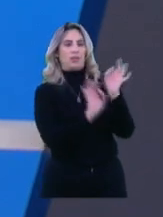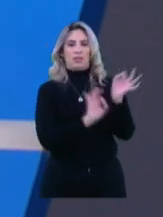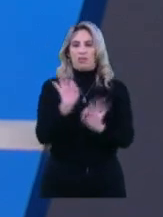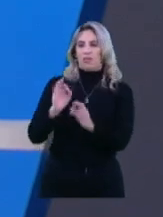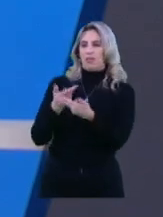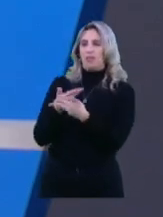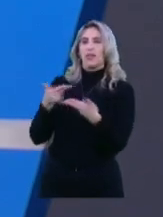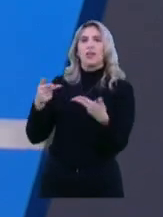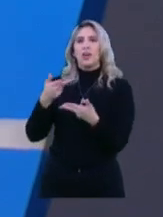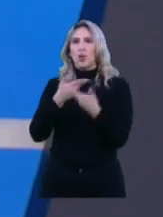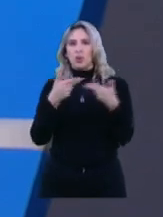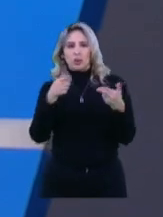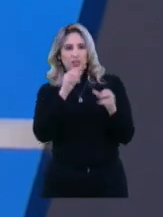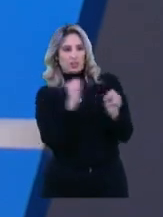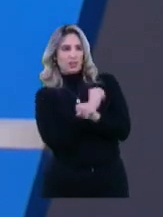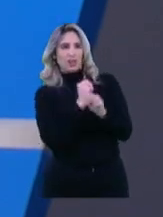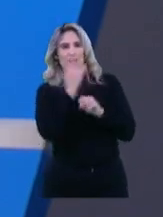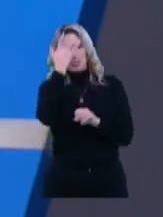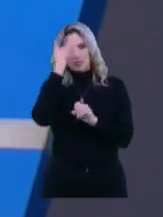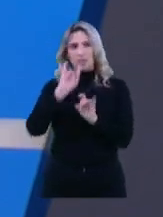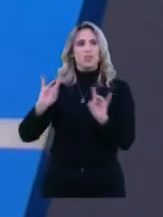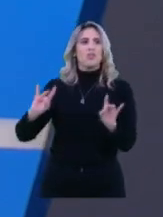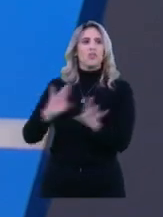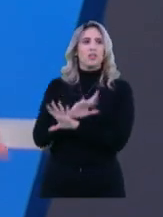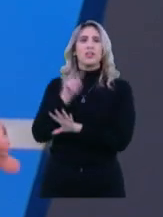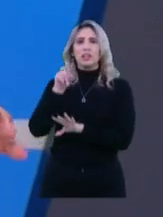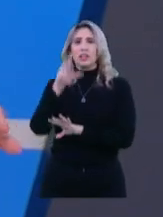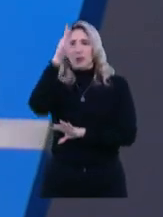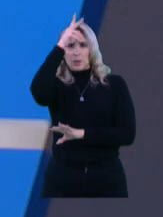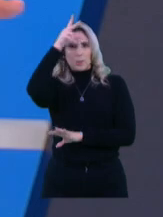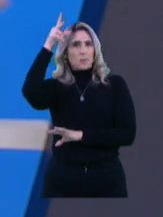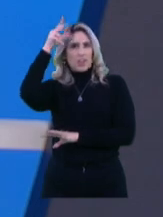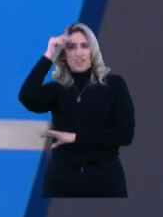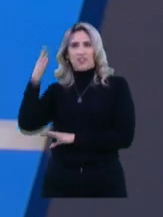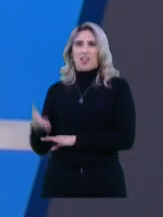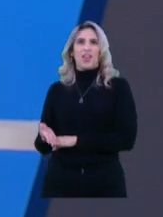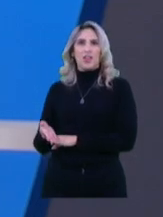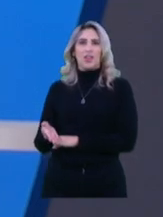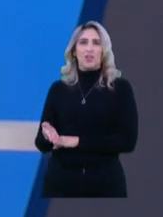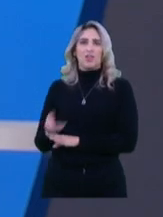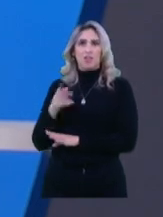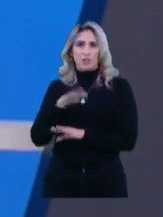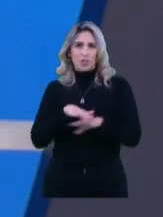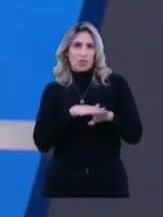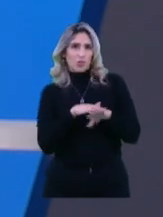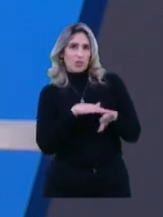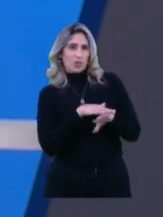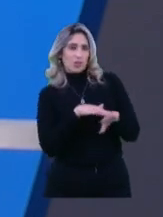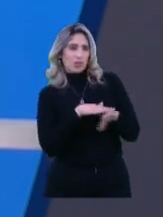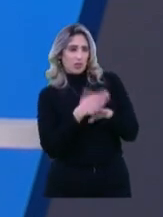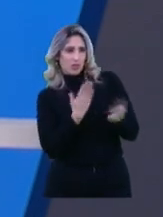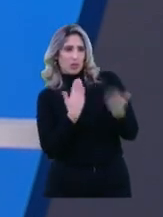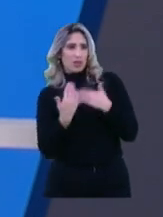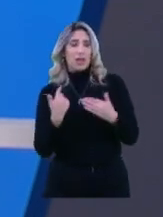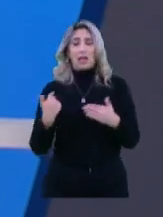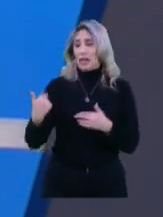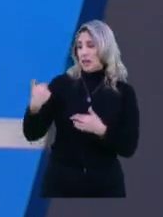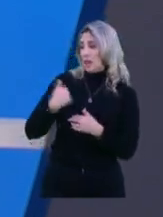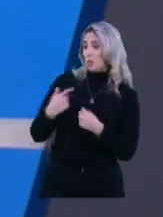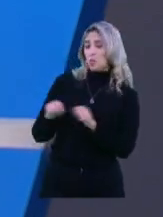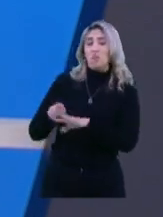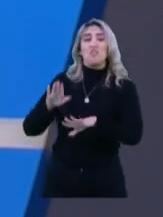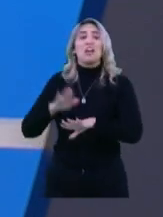obra que ele sabe que não vai terminar Aliás ele é o prefeito do gerúndio você fala com ele no debate ele fala eu estou fazendo eu estou